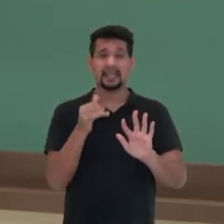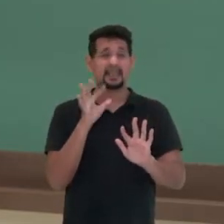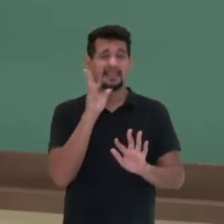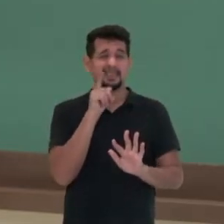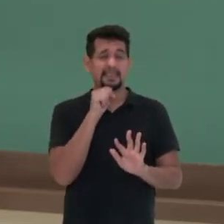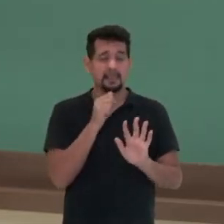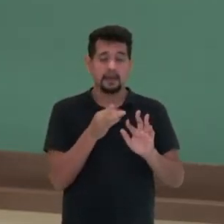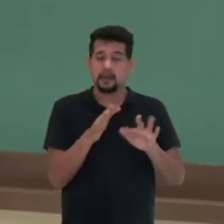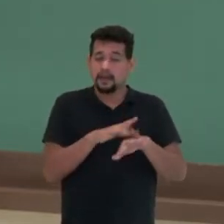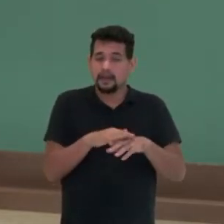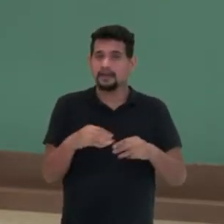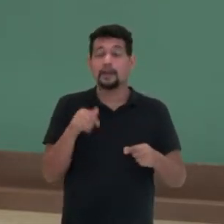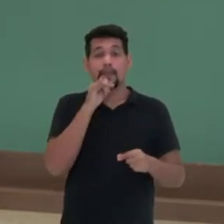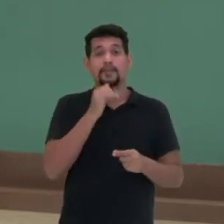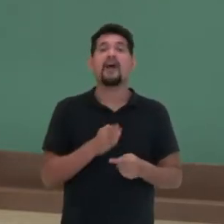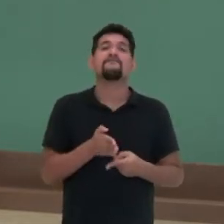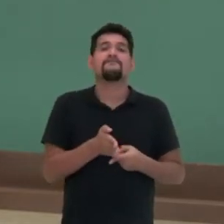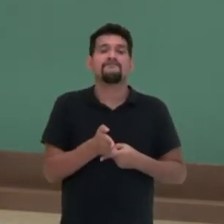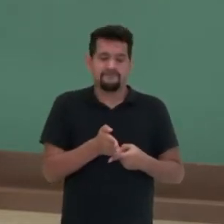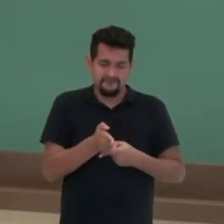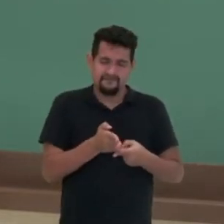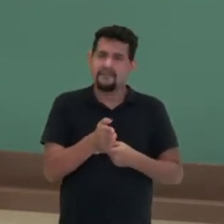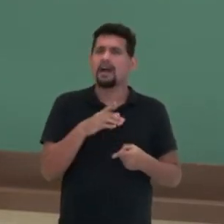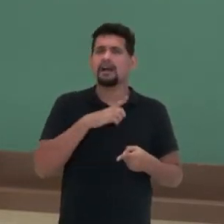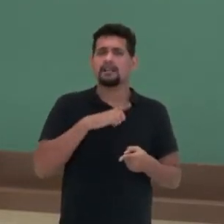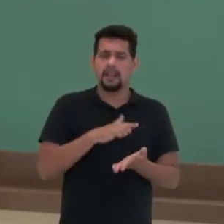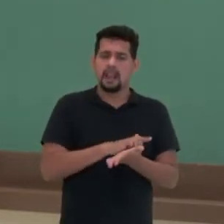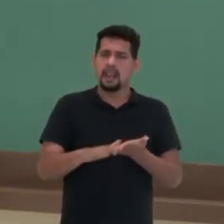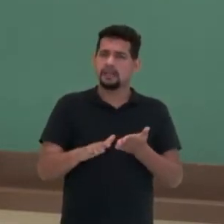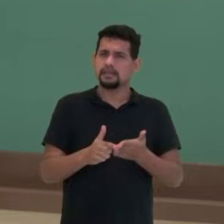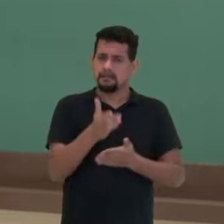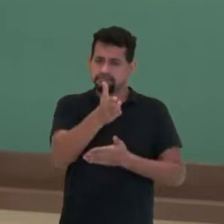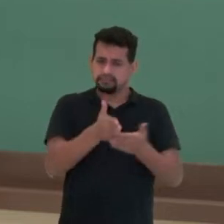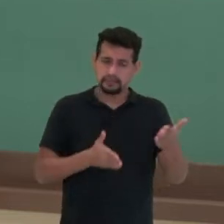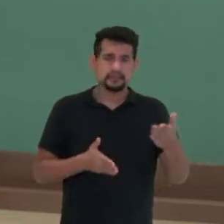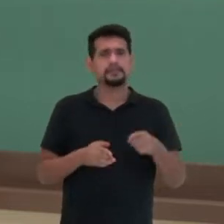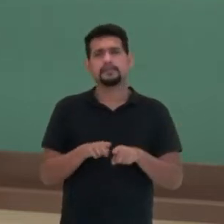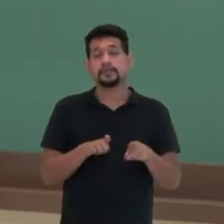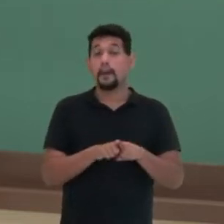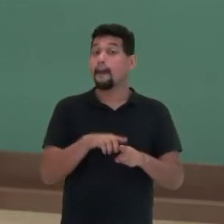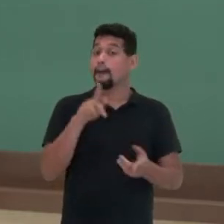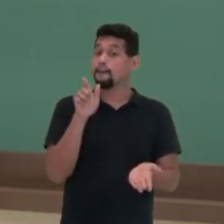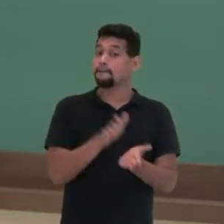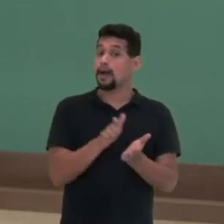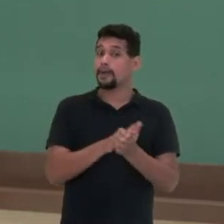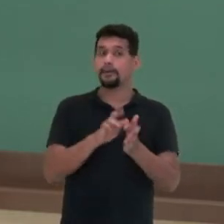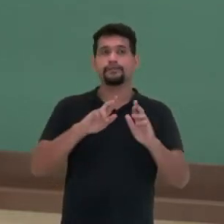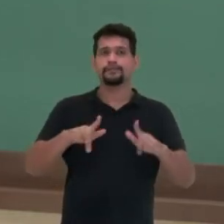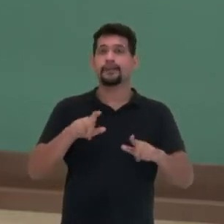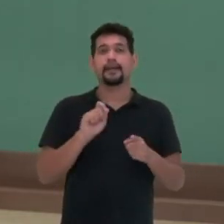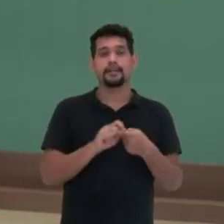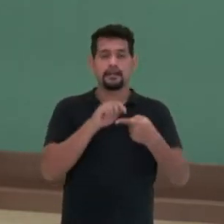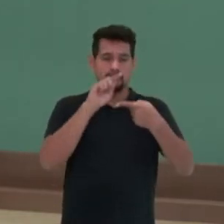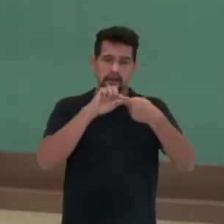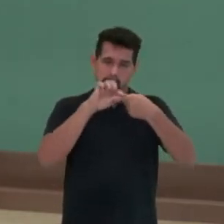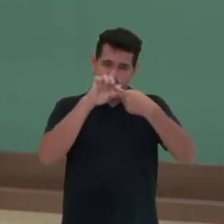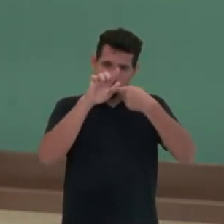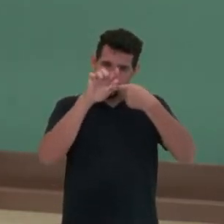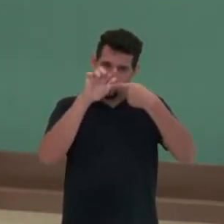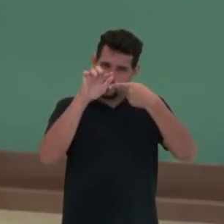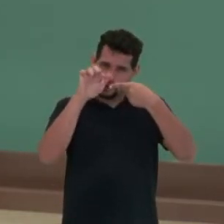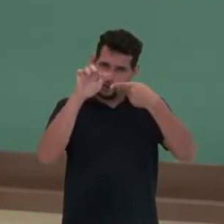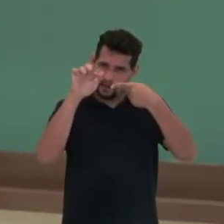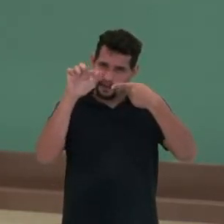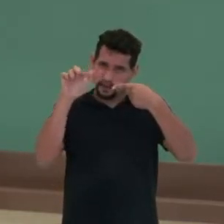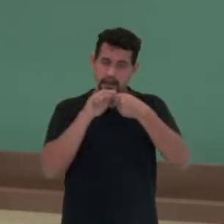gente corta com uma faca, a faca tem uma lâmina lisa e reta. A lâmina do papel, ela é toda irregular. Então, quando a gente